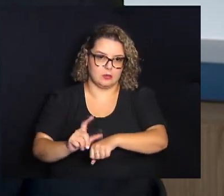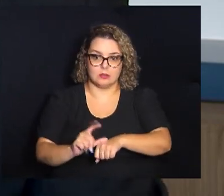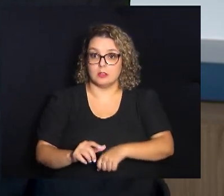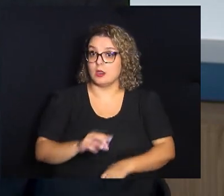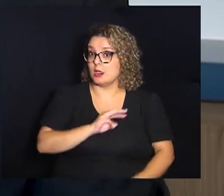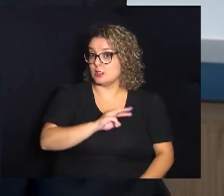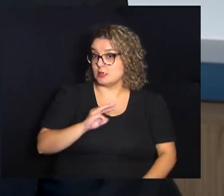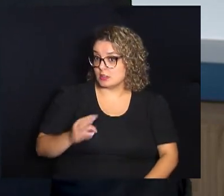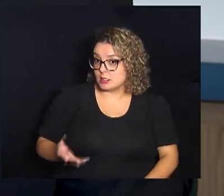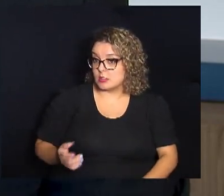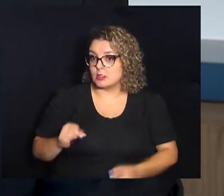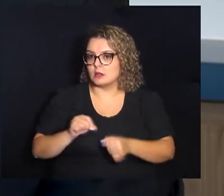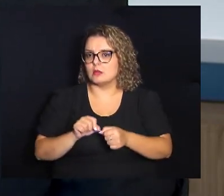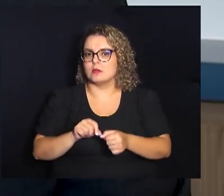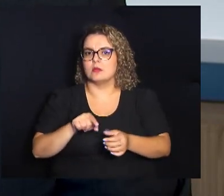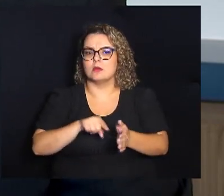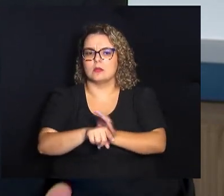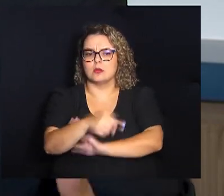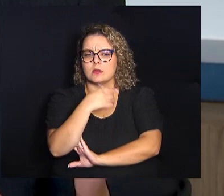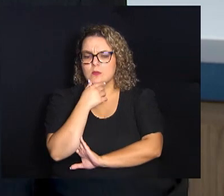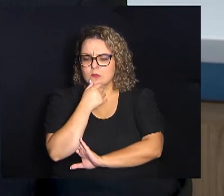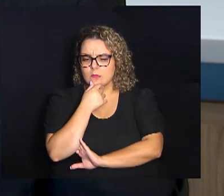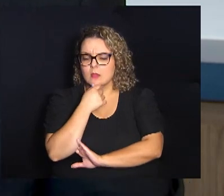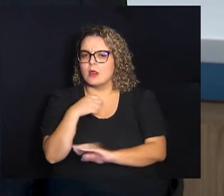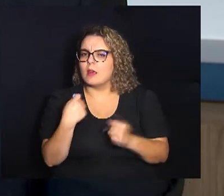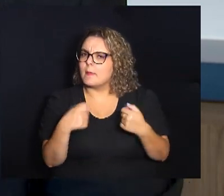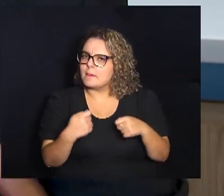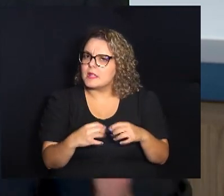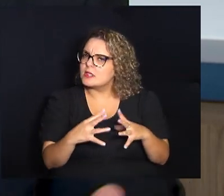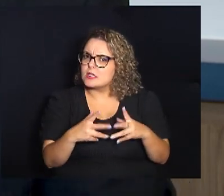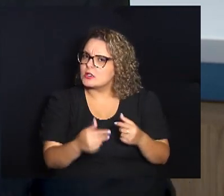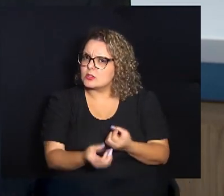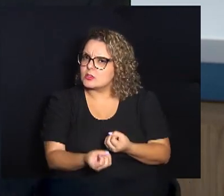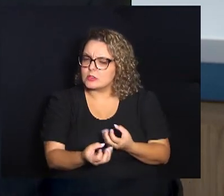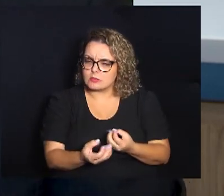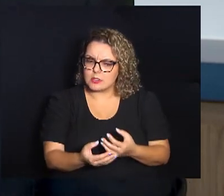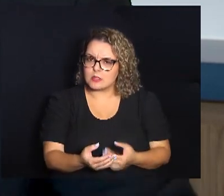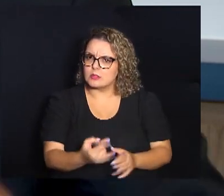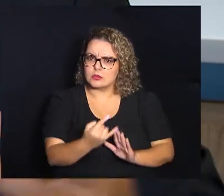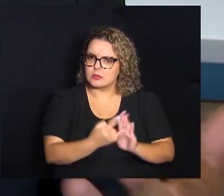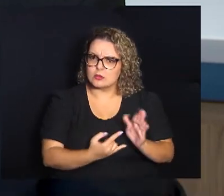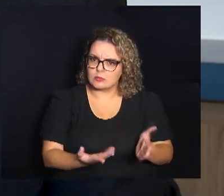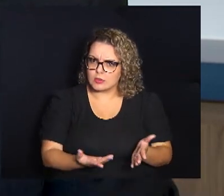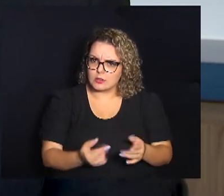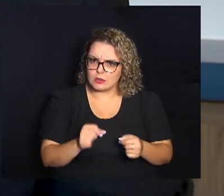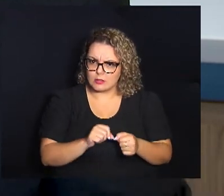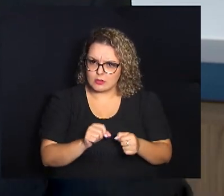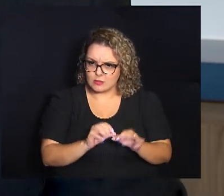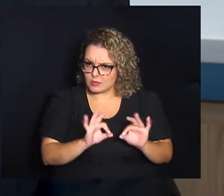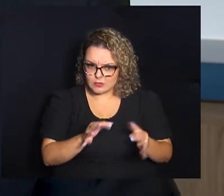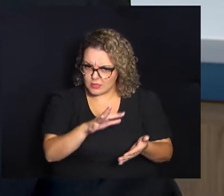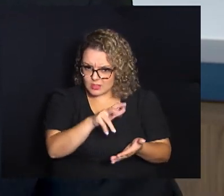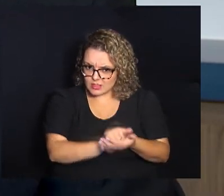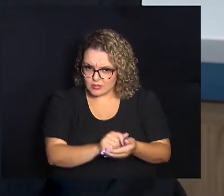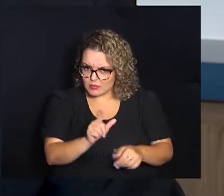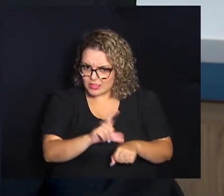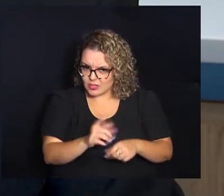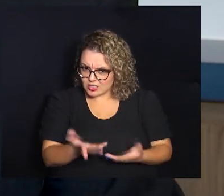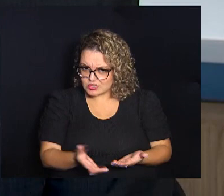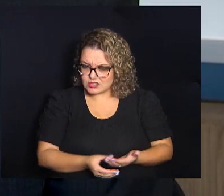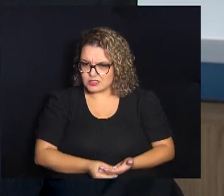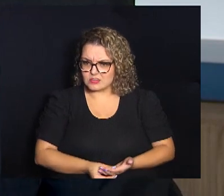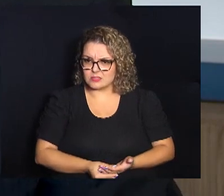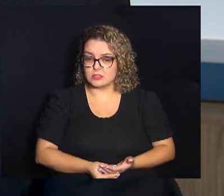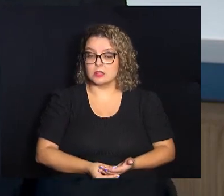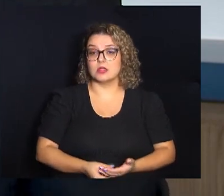sites. Vai aquela pergunta, é realmente necessário toda essa informação, documentação, para fazer um simples cadastro em uma loja?